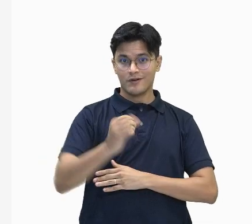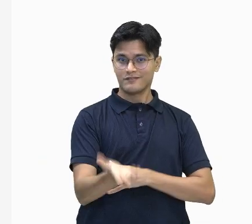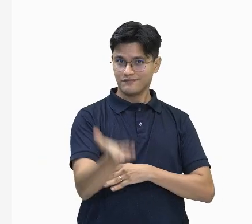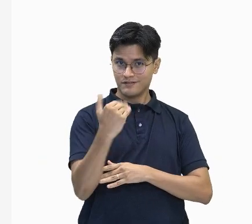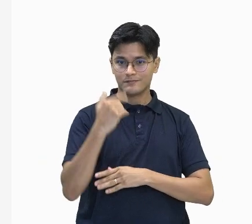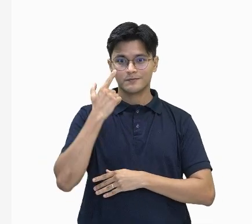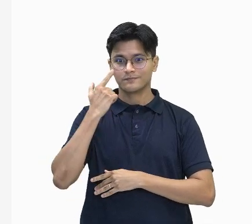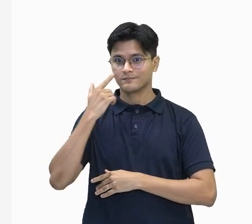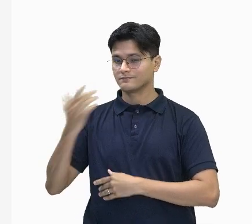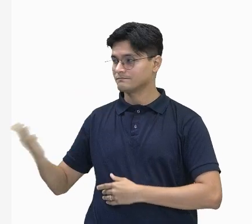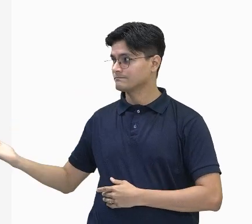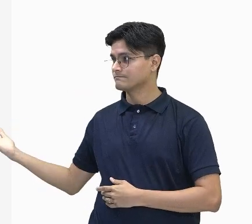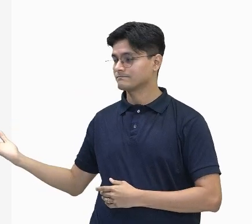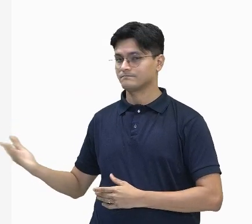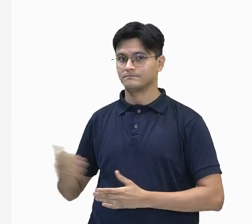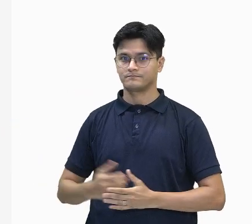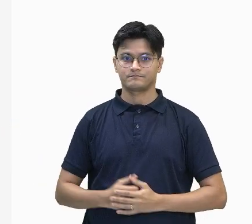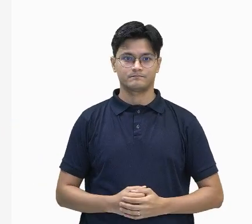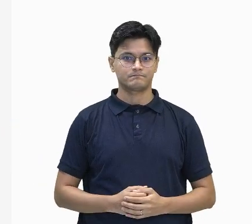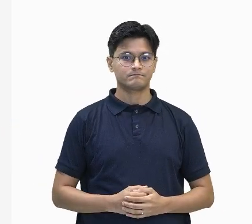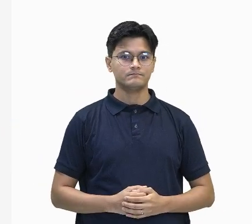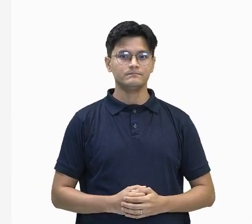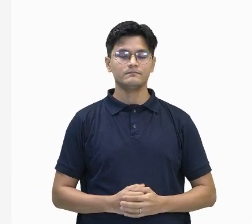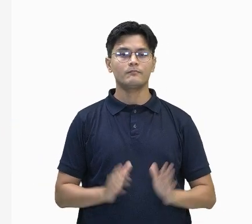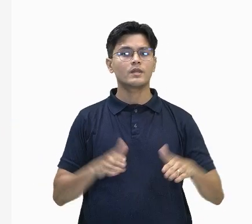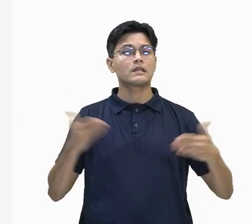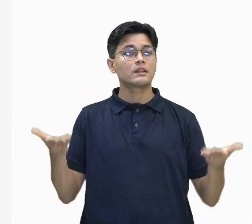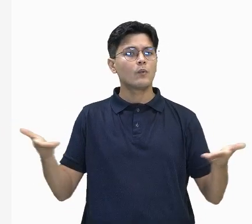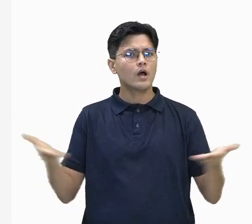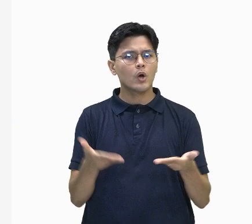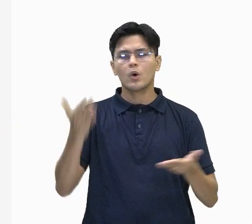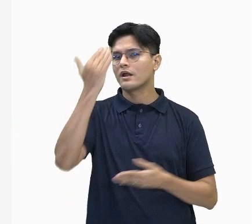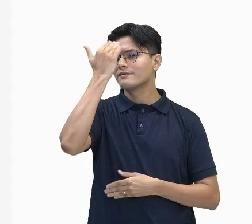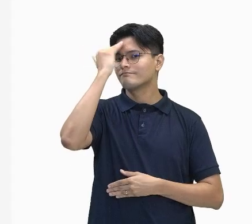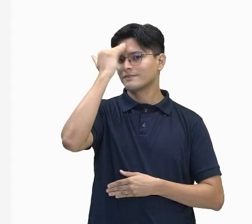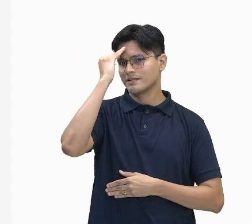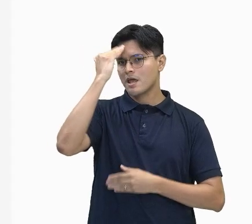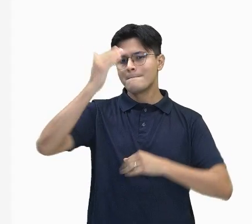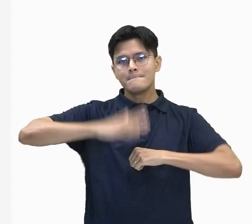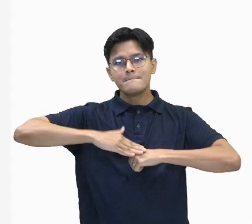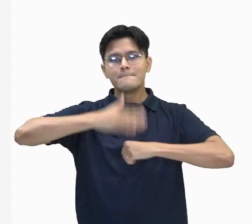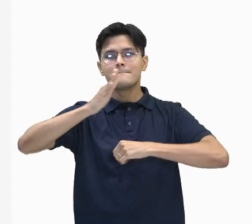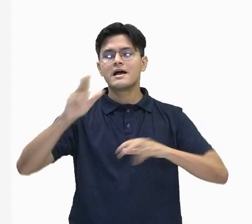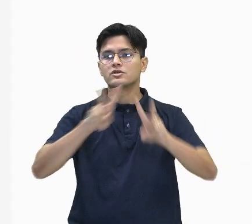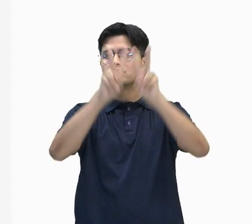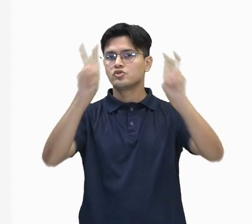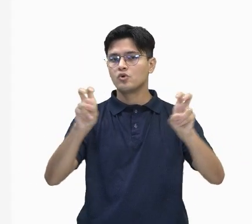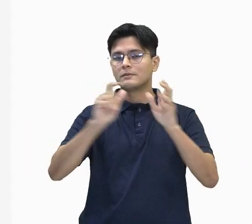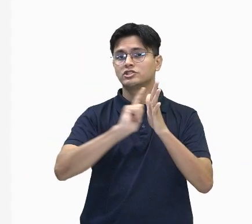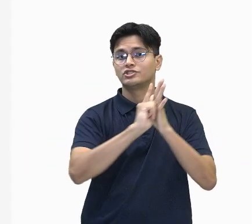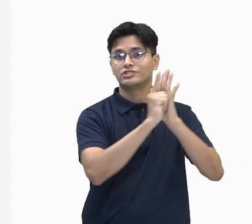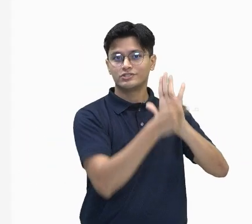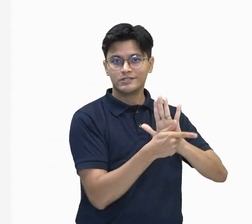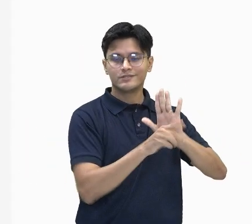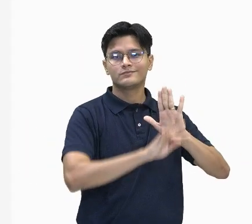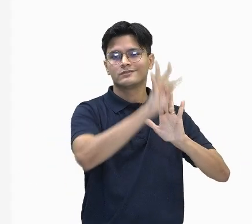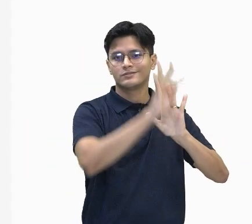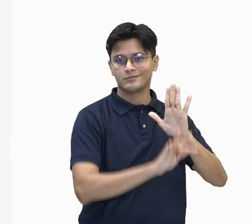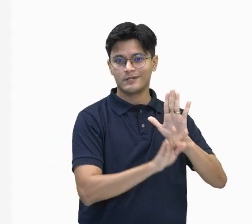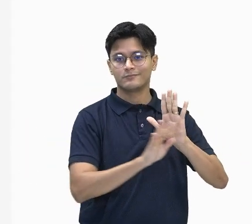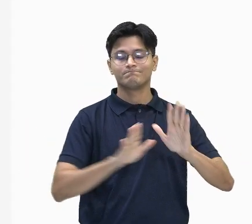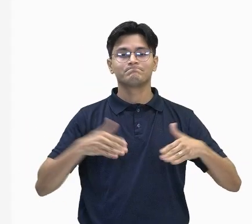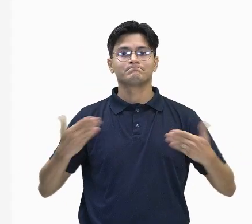Olha, aqui então vamos entender um pouco mais sobre o gênero textual. Estamos falando